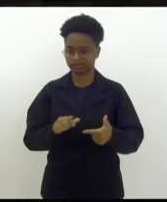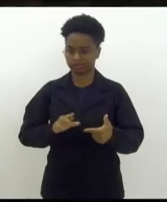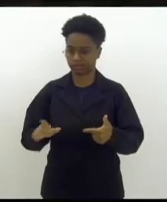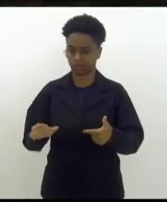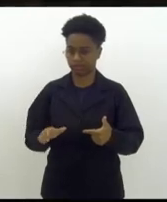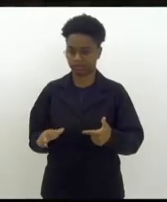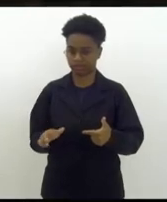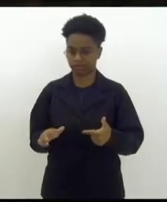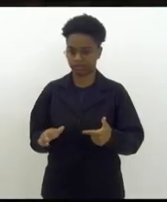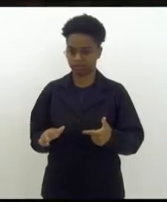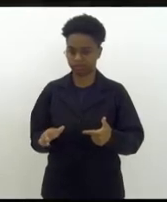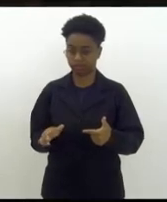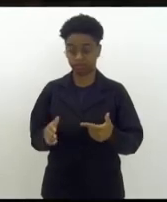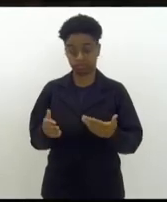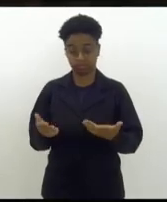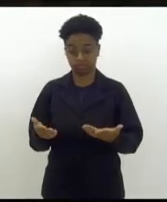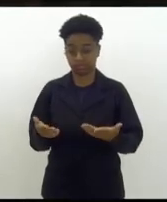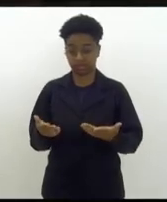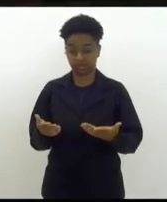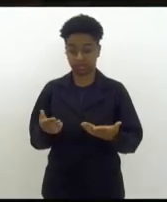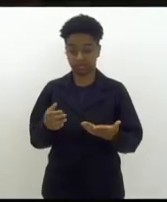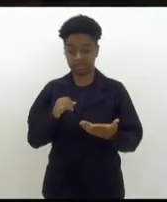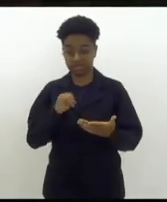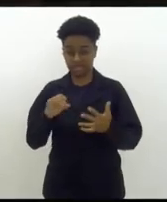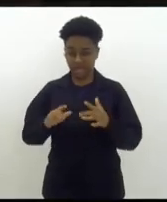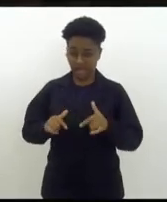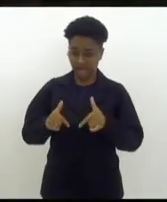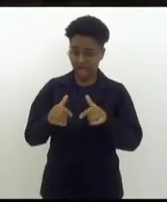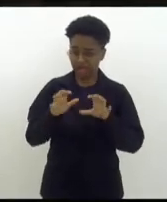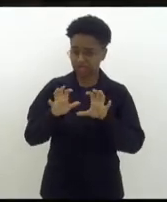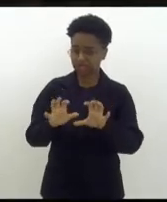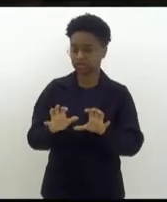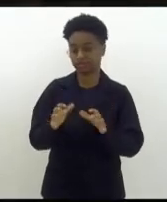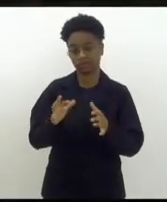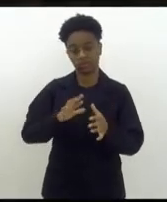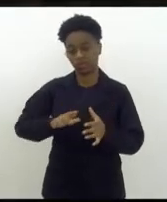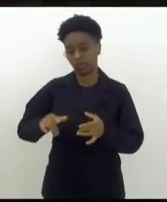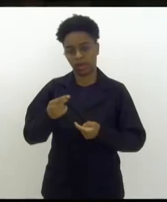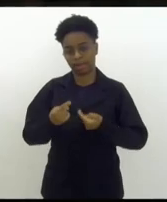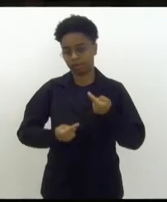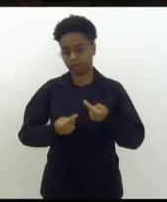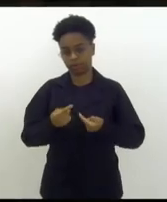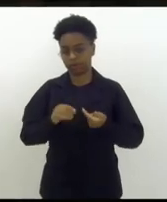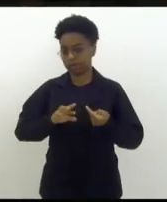se não não é Parlamento se não não é política